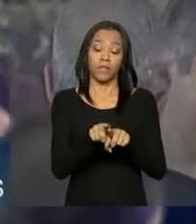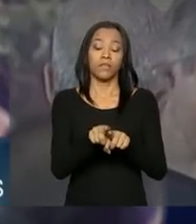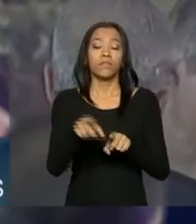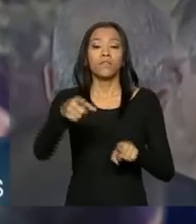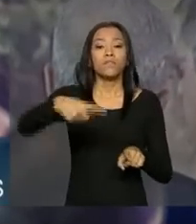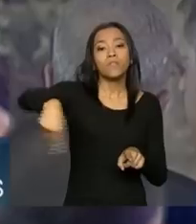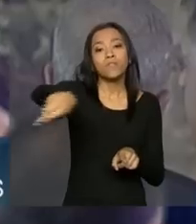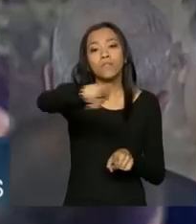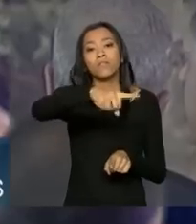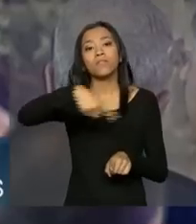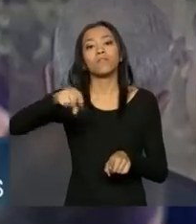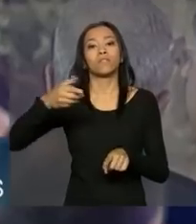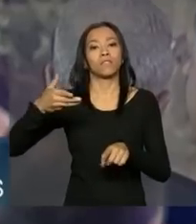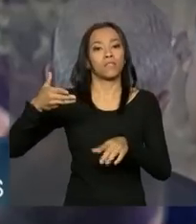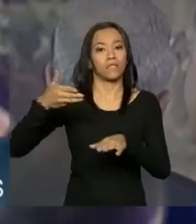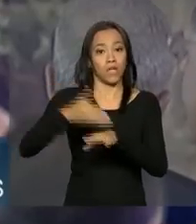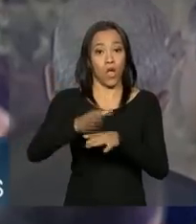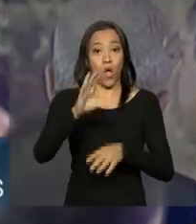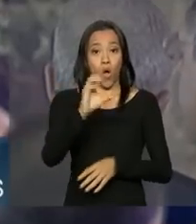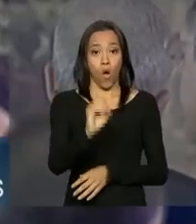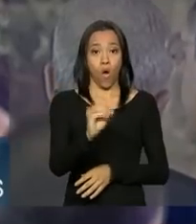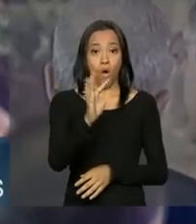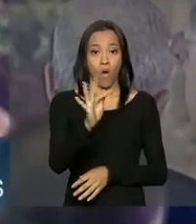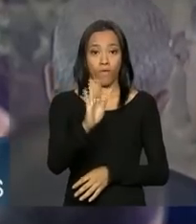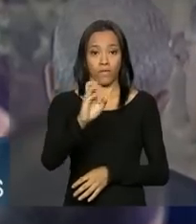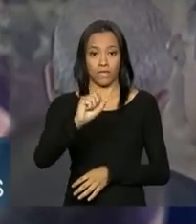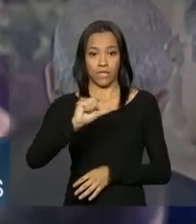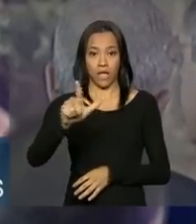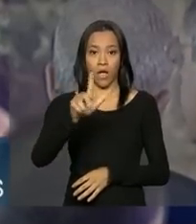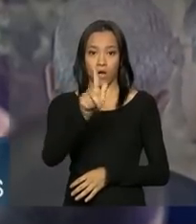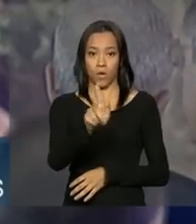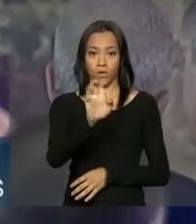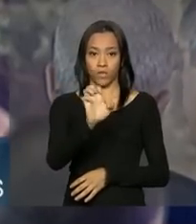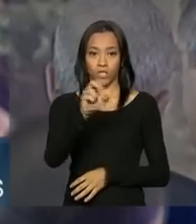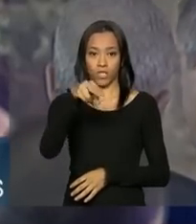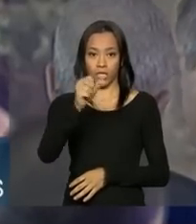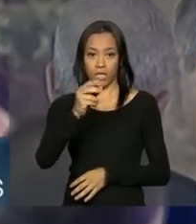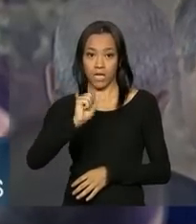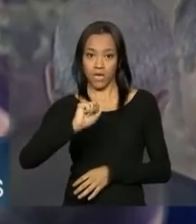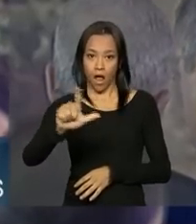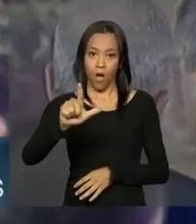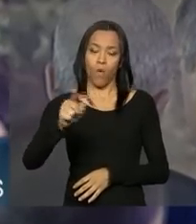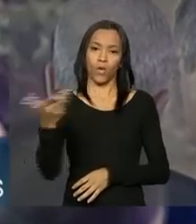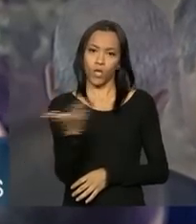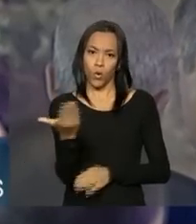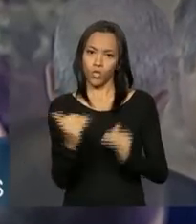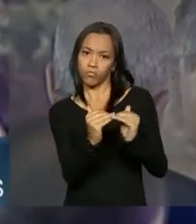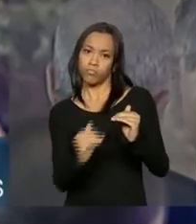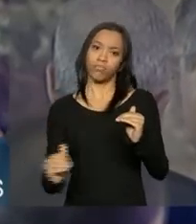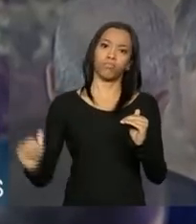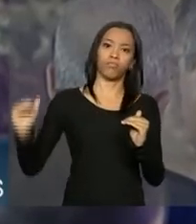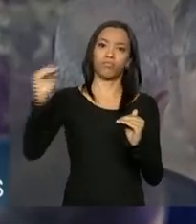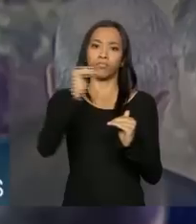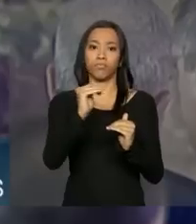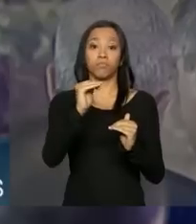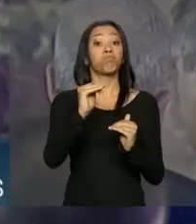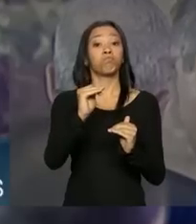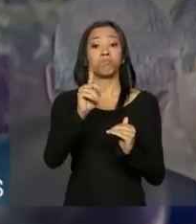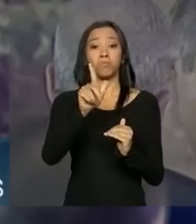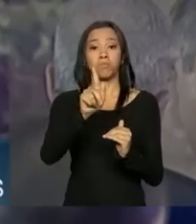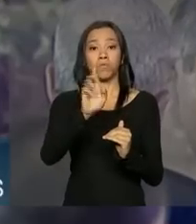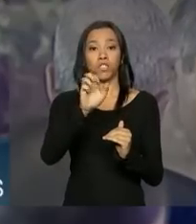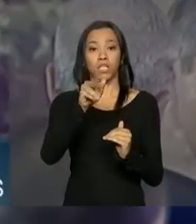senhores oficiais generais, que foram hoje promovidos a generais, no